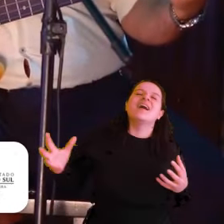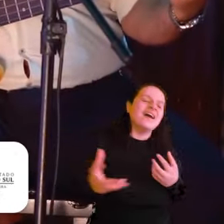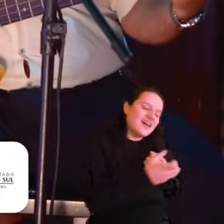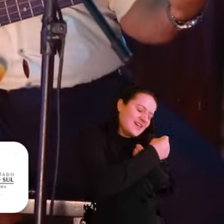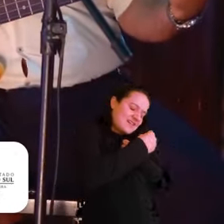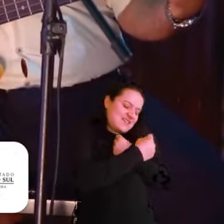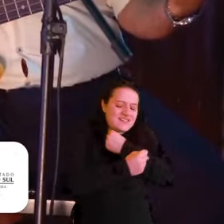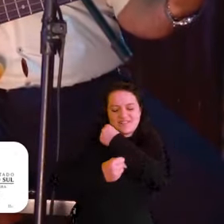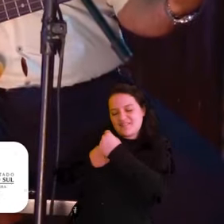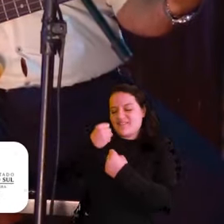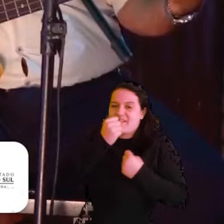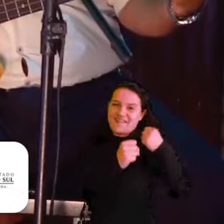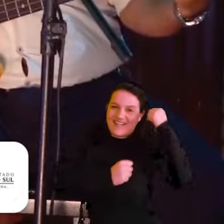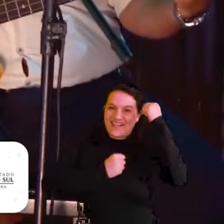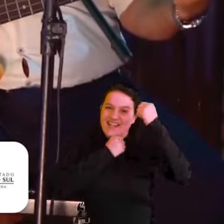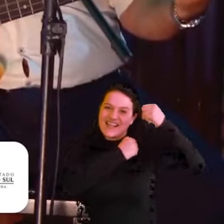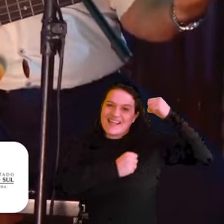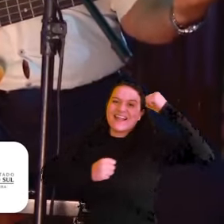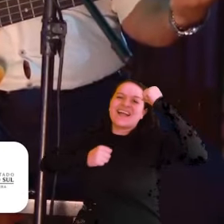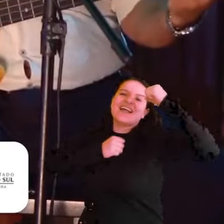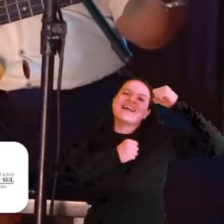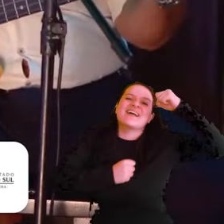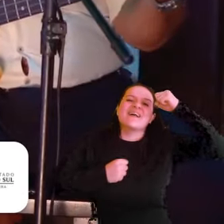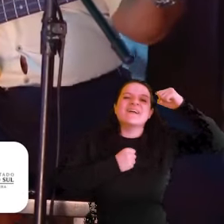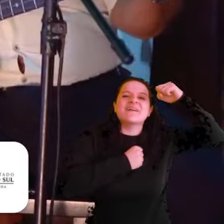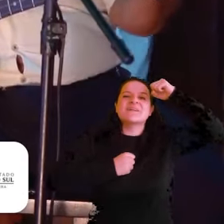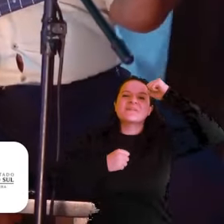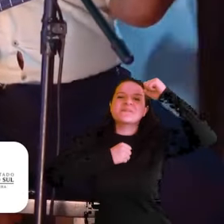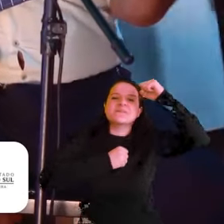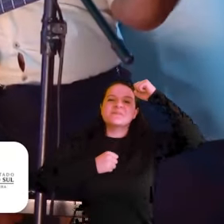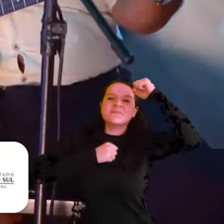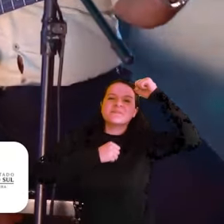geme acordes nos braços do seu parceiro.